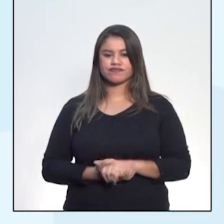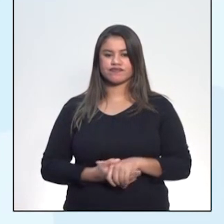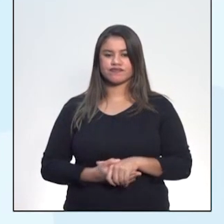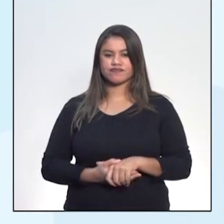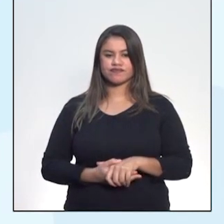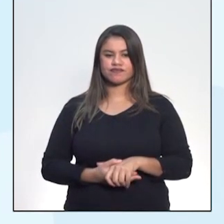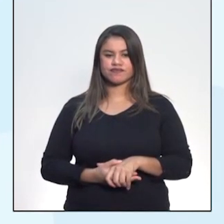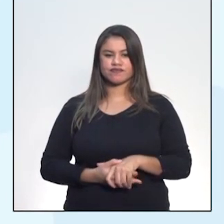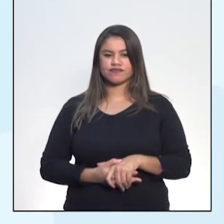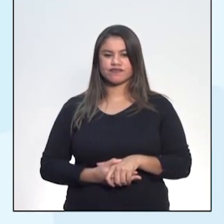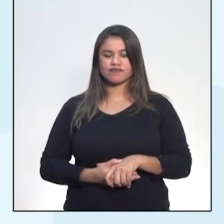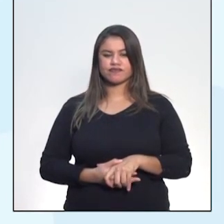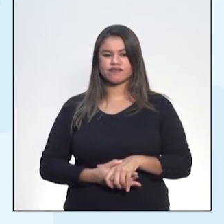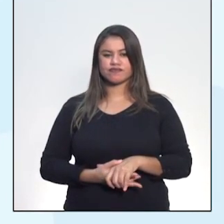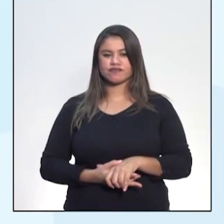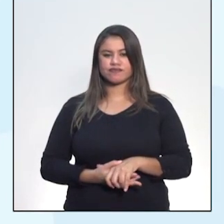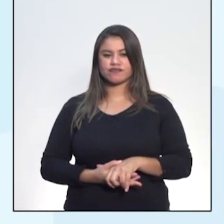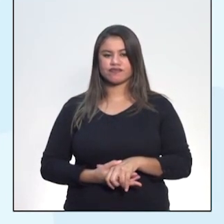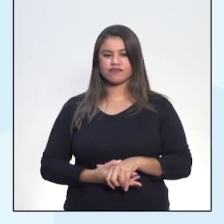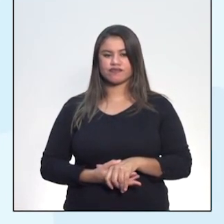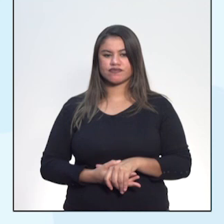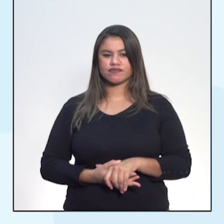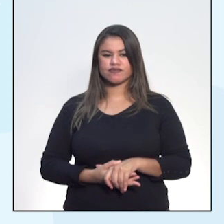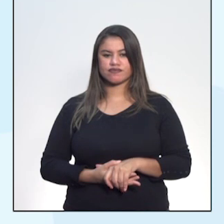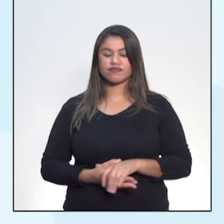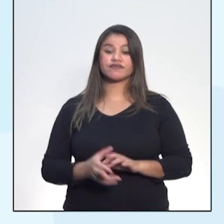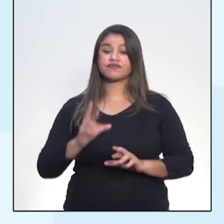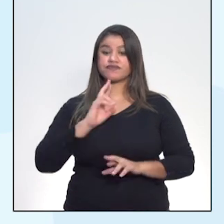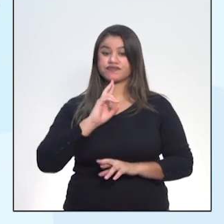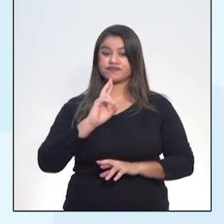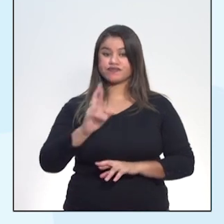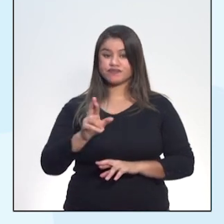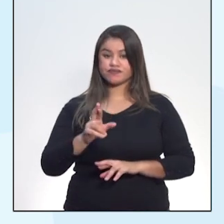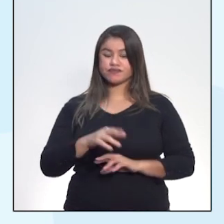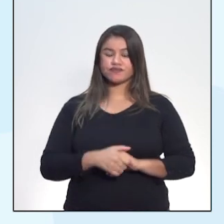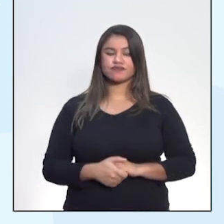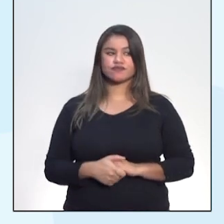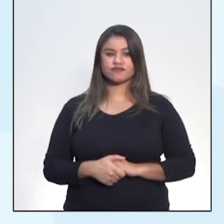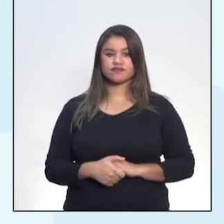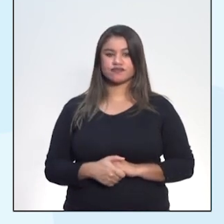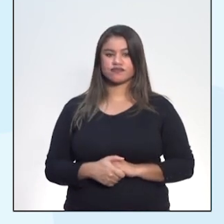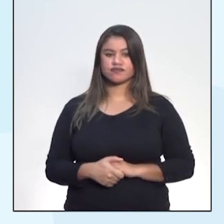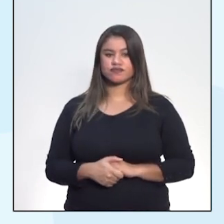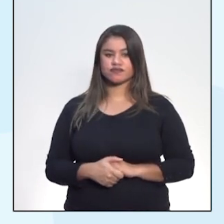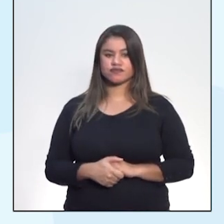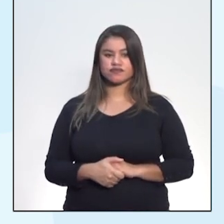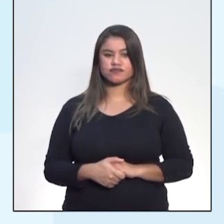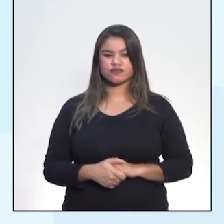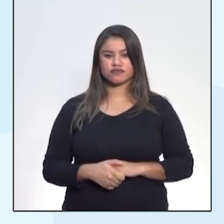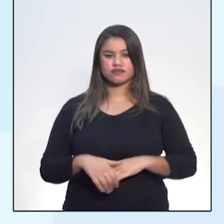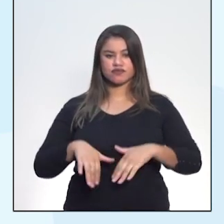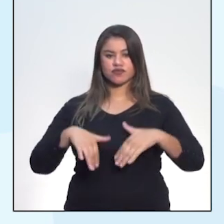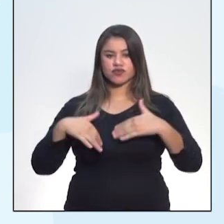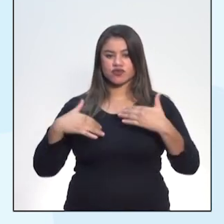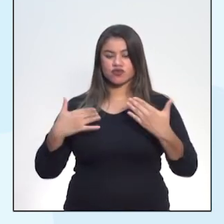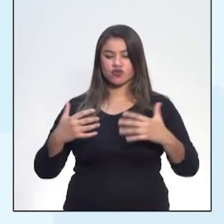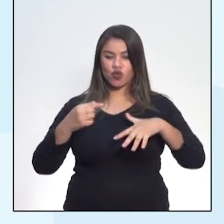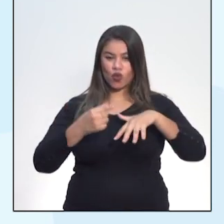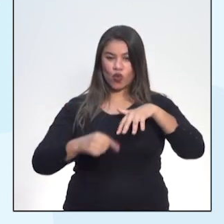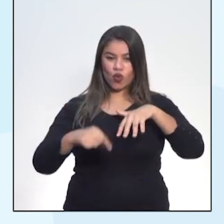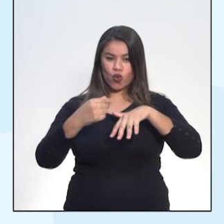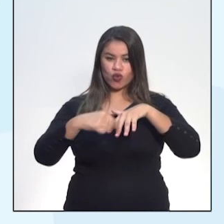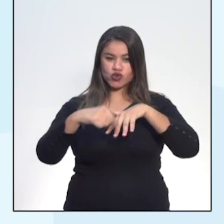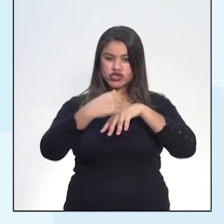fazer é o seguinte. Responda. qual continente